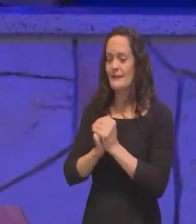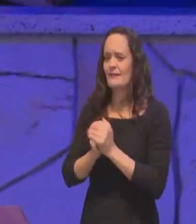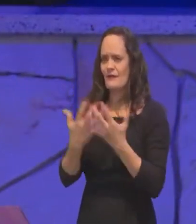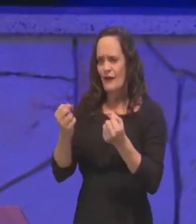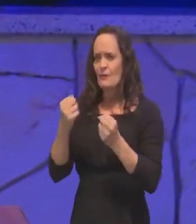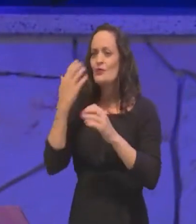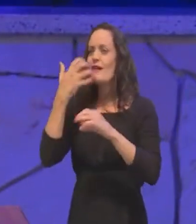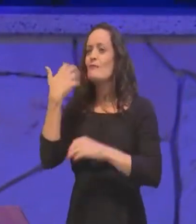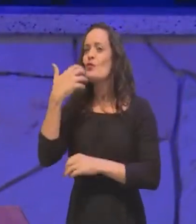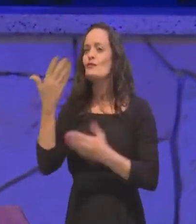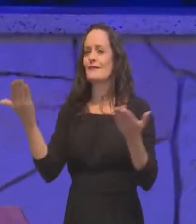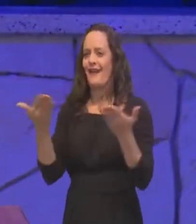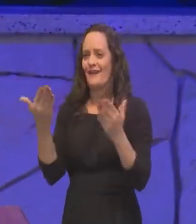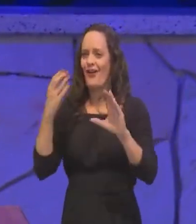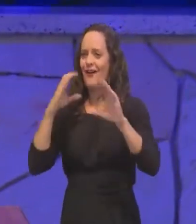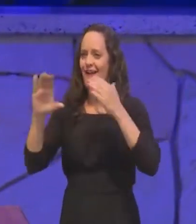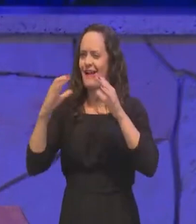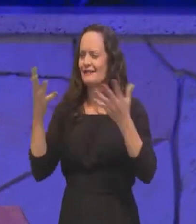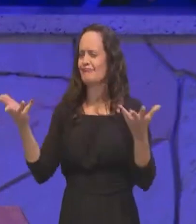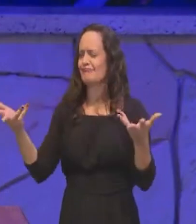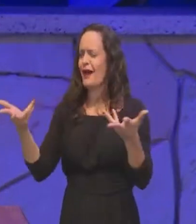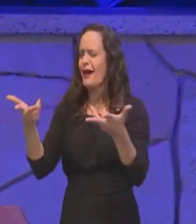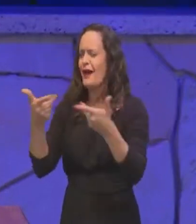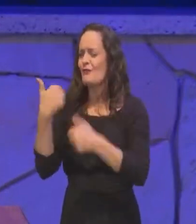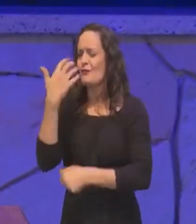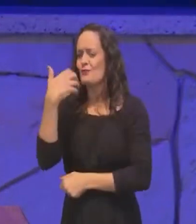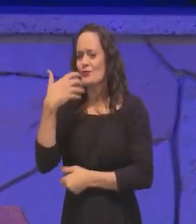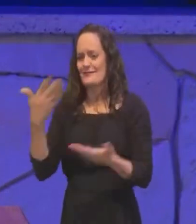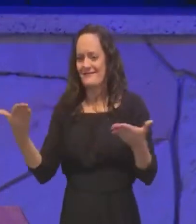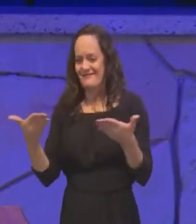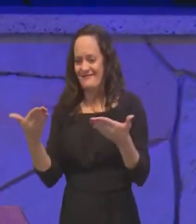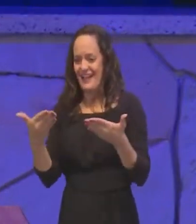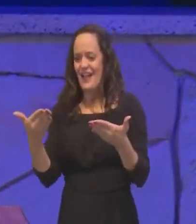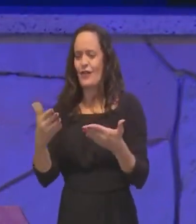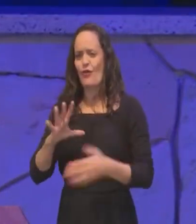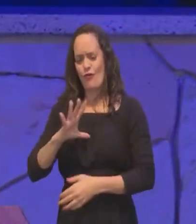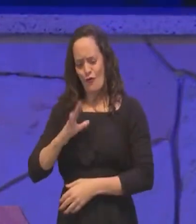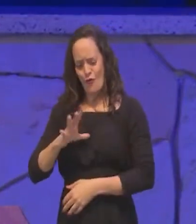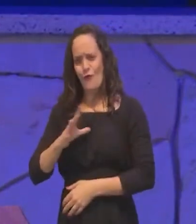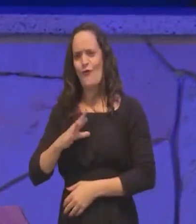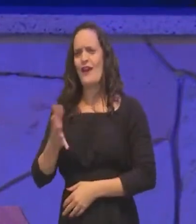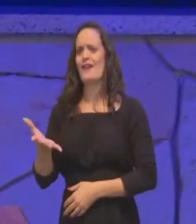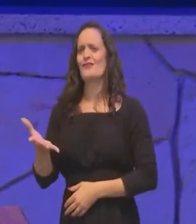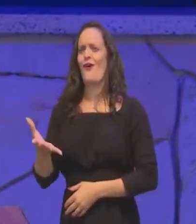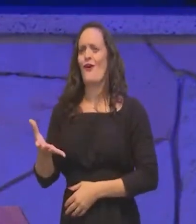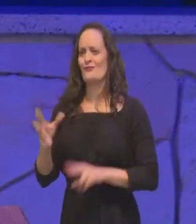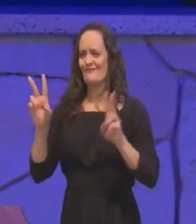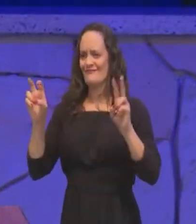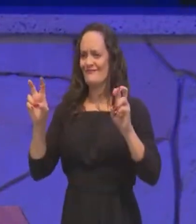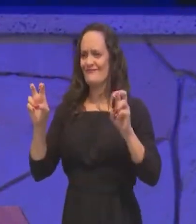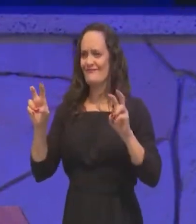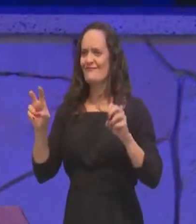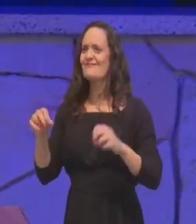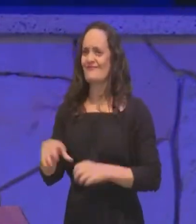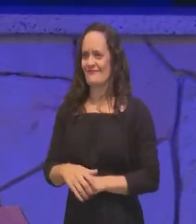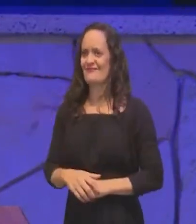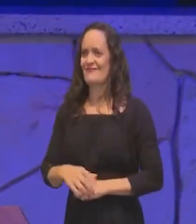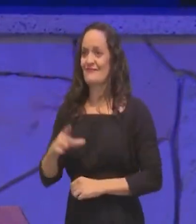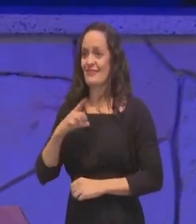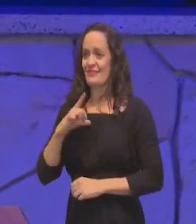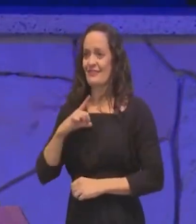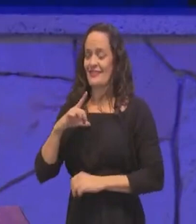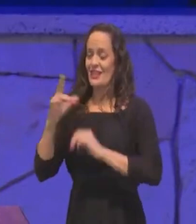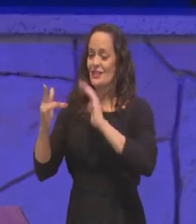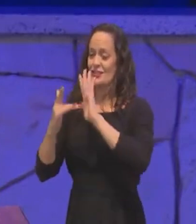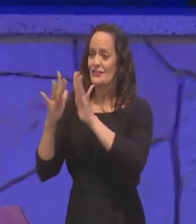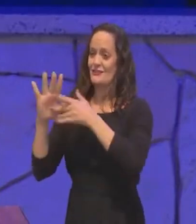de pé. Que hino lindo, maravilhoso, corajosos. Um pendão real vos entregou o